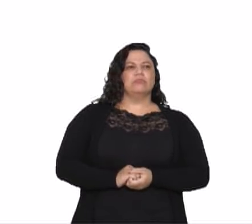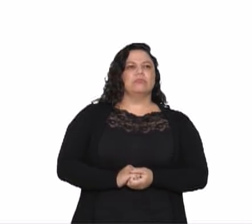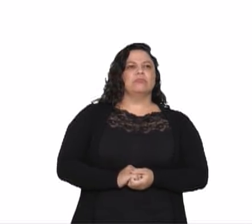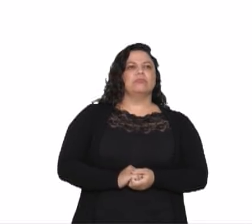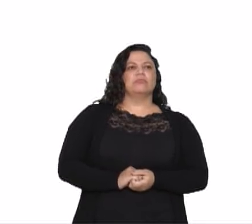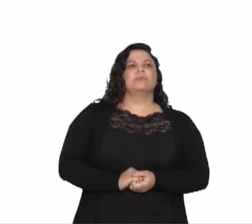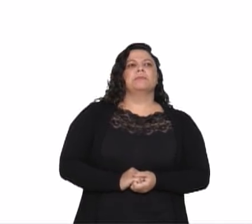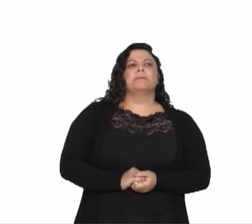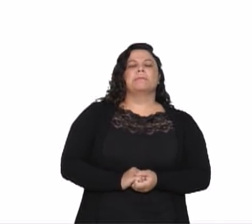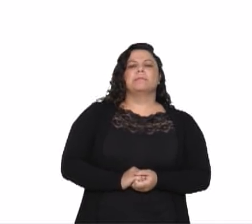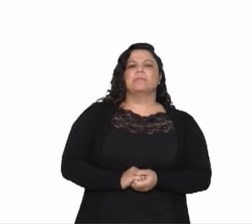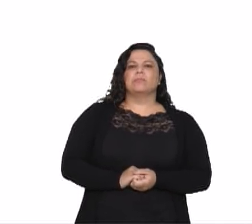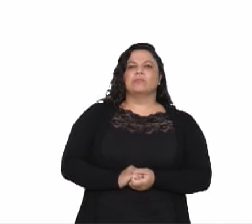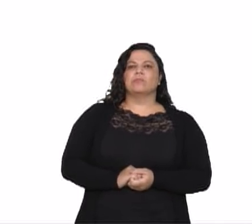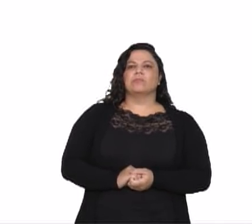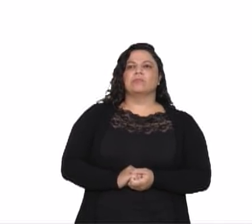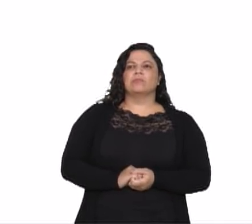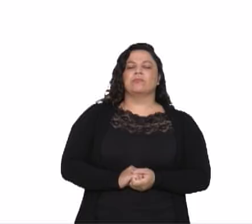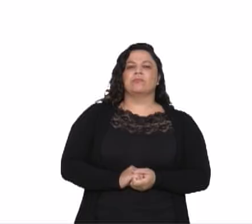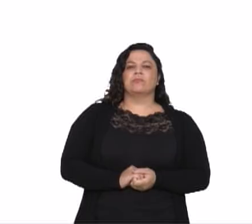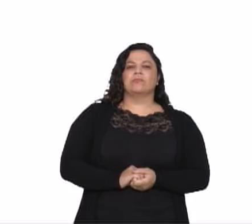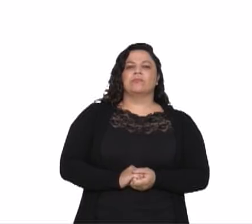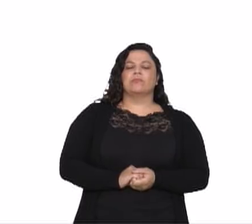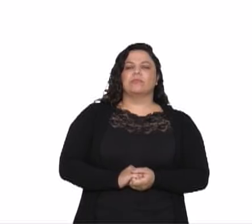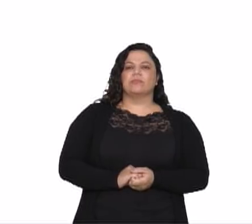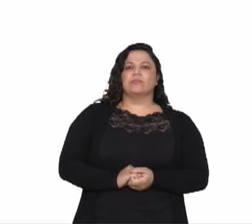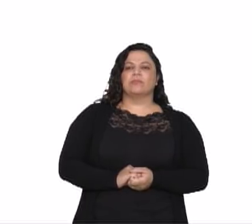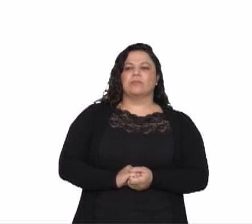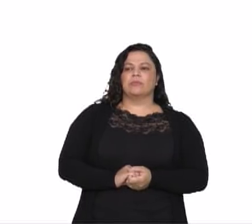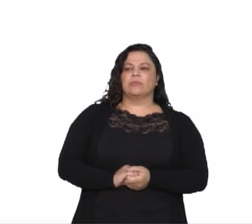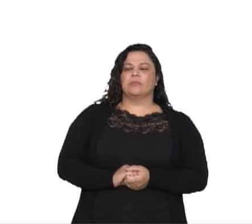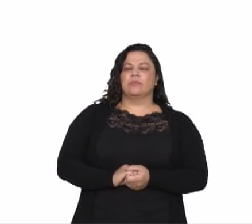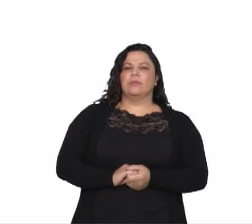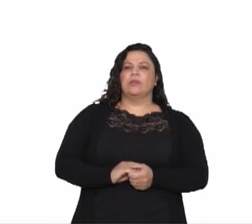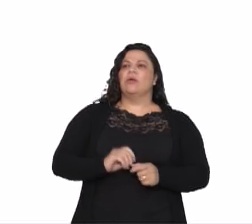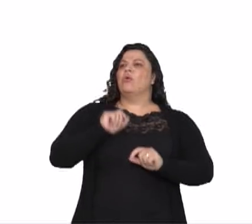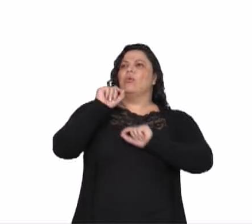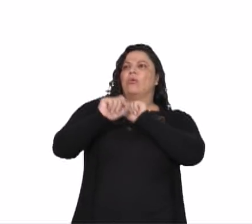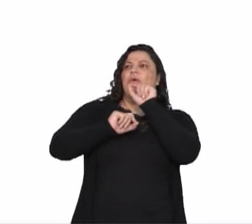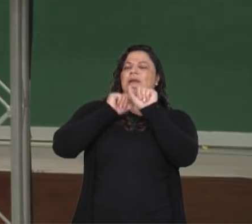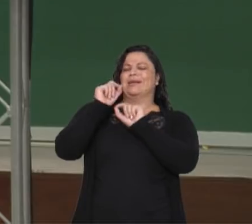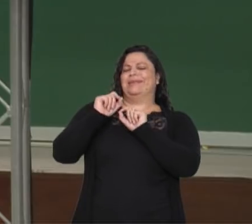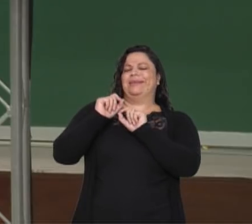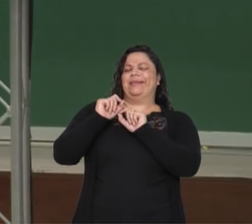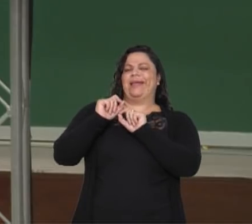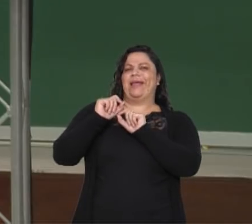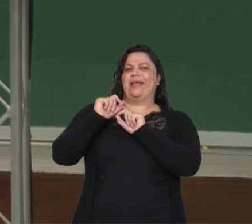Eu gostaria de pontuar um pouco sobre as deficiências auditivas, para lembrar